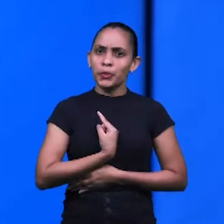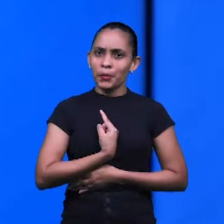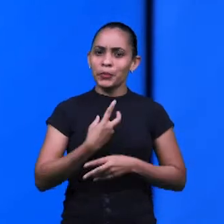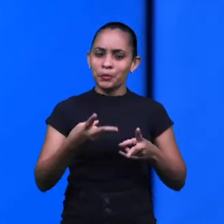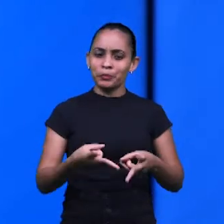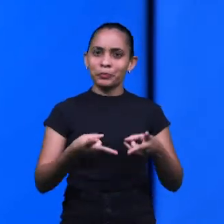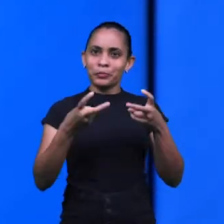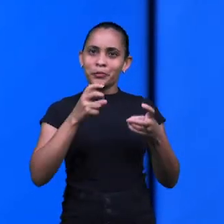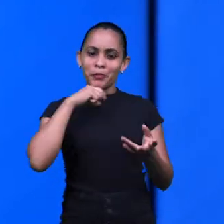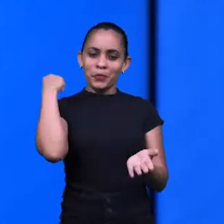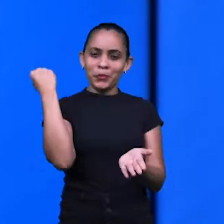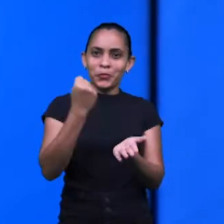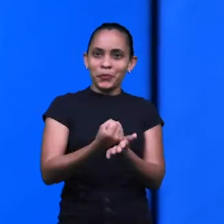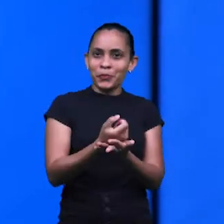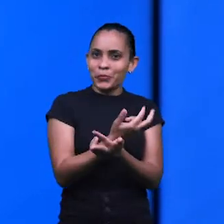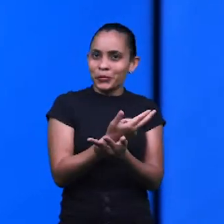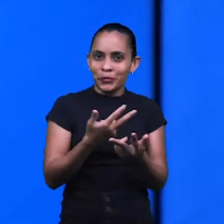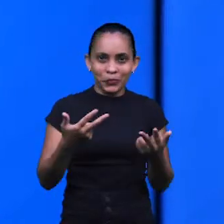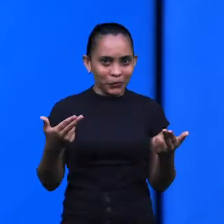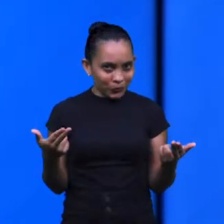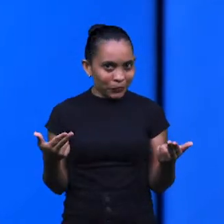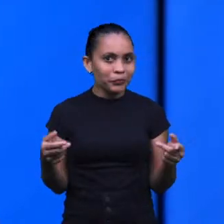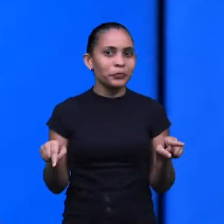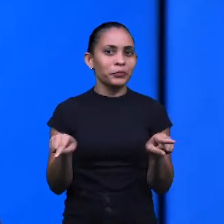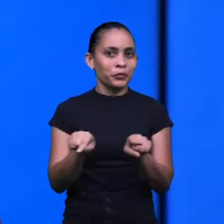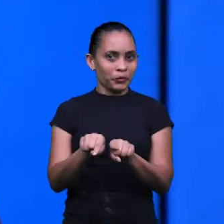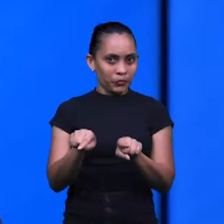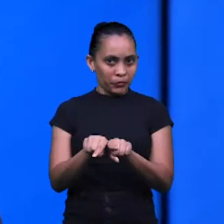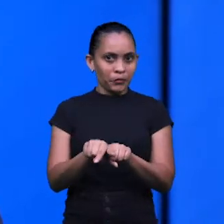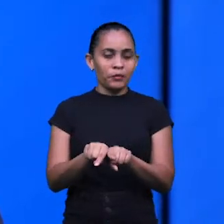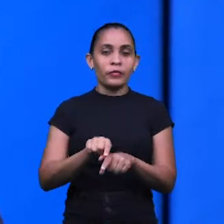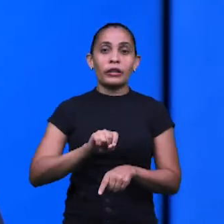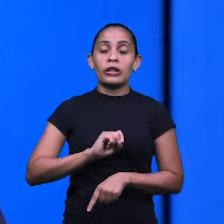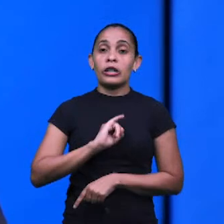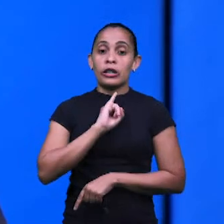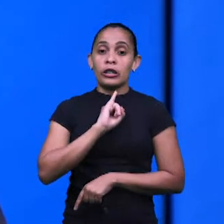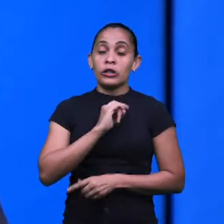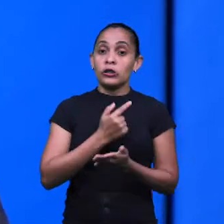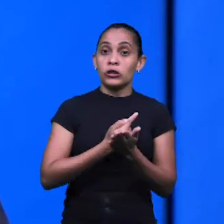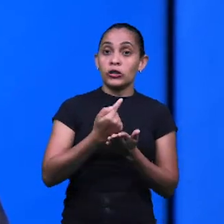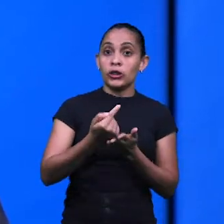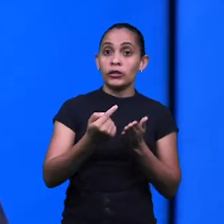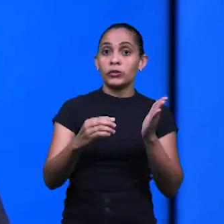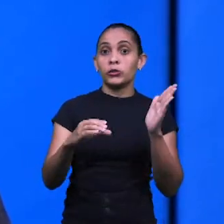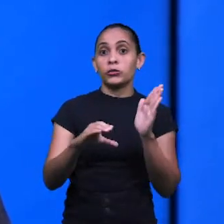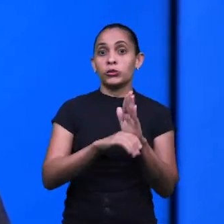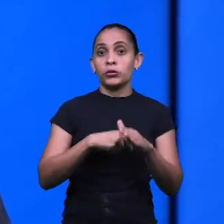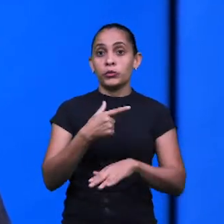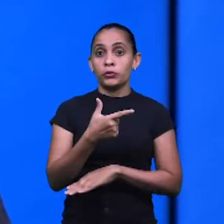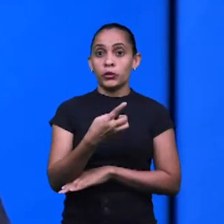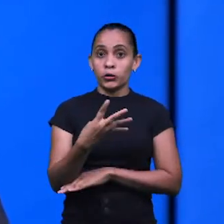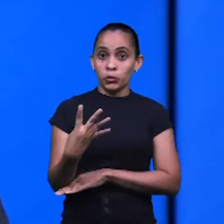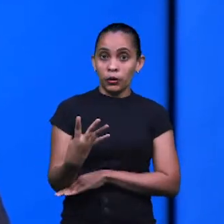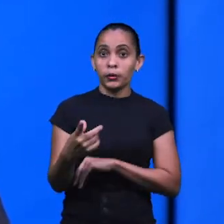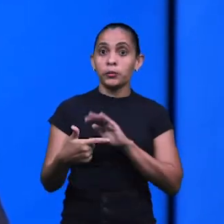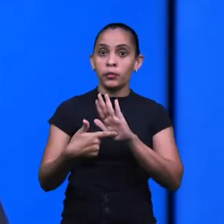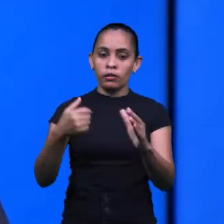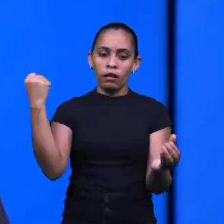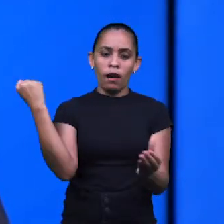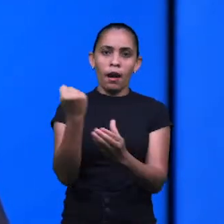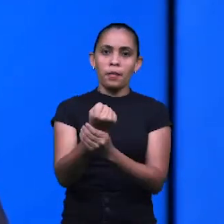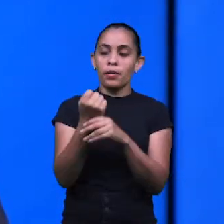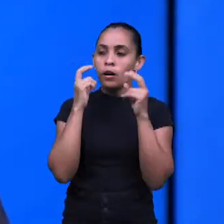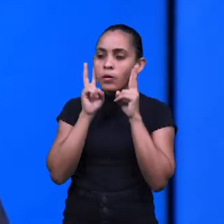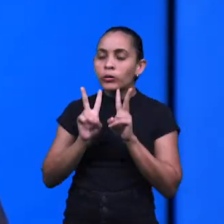com essa expressão terceiro dia. Encontramos em Gênesis 22:4, onde ali Abraão também levantou